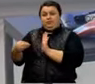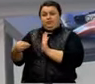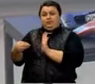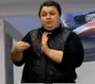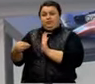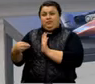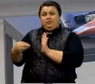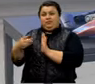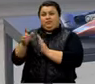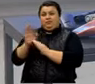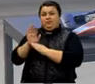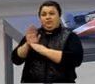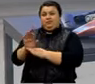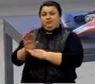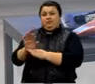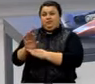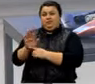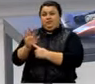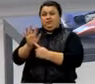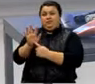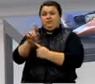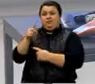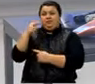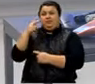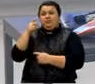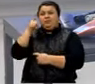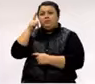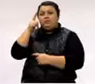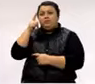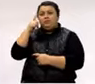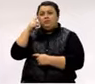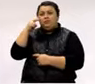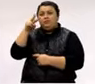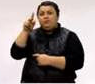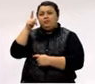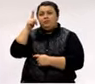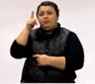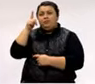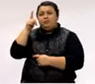que vai me ajudar a exemplificar melhor, mostrar para vocês melhor sobre os sistemas do corpo.